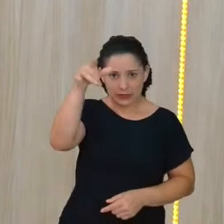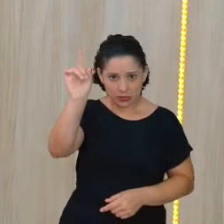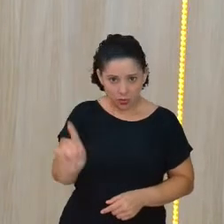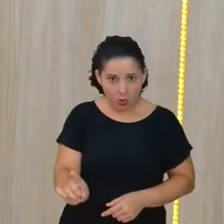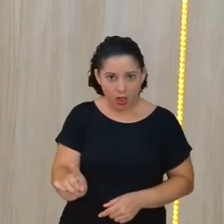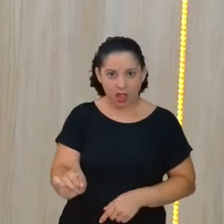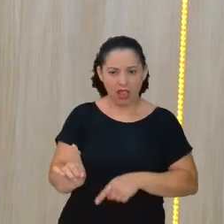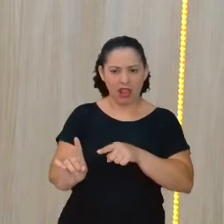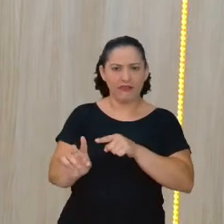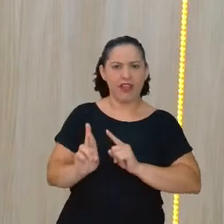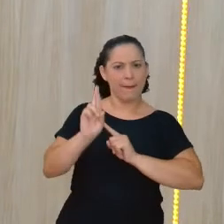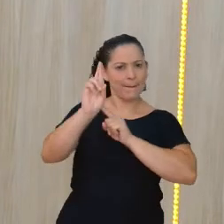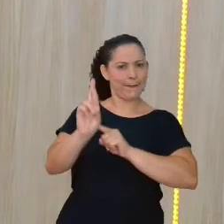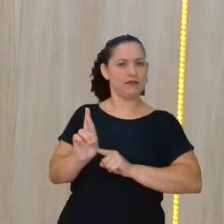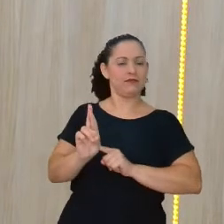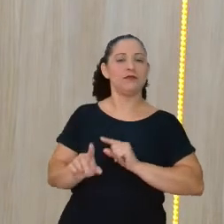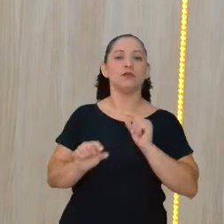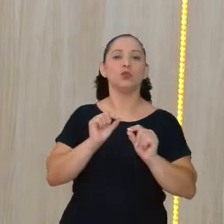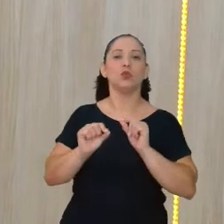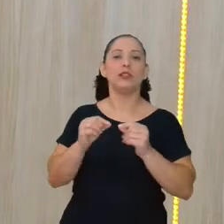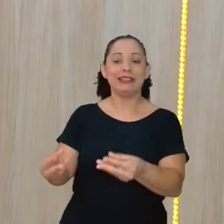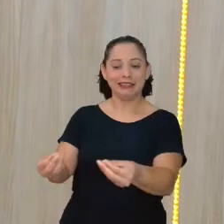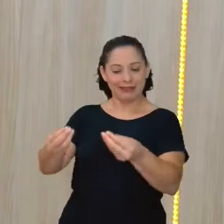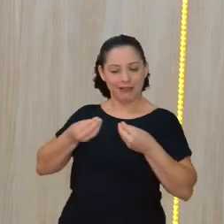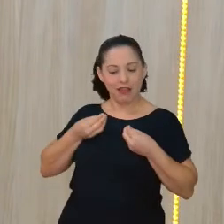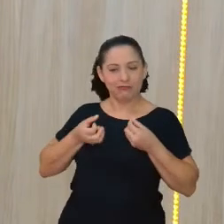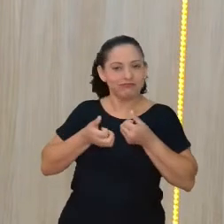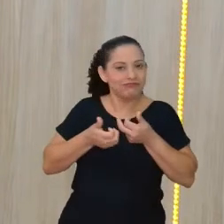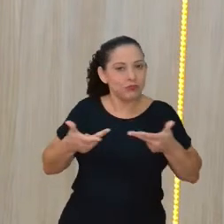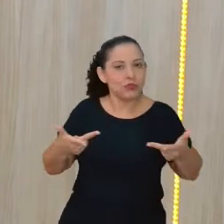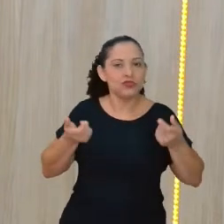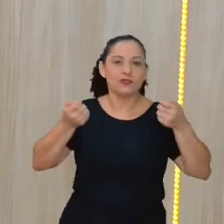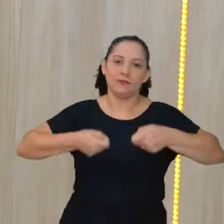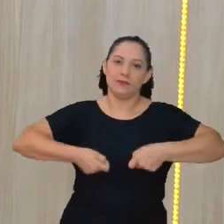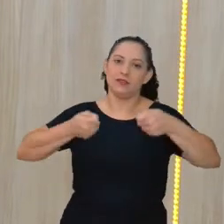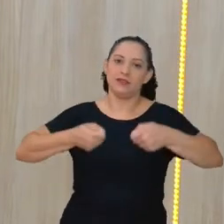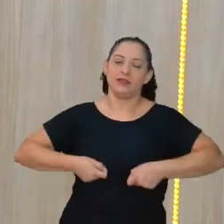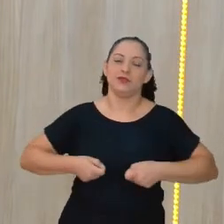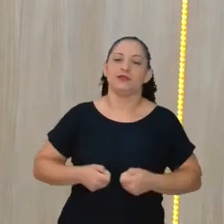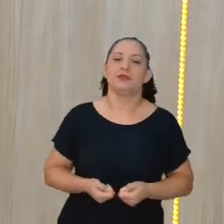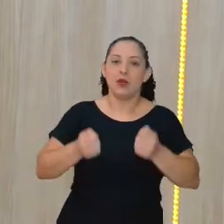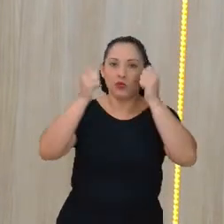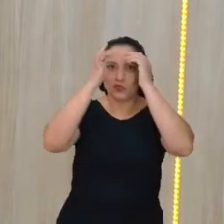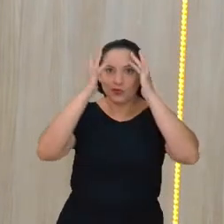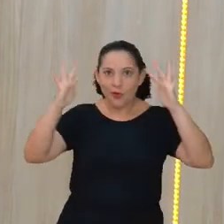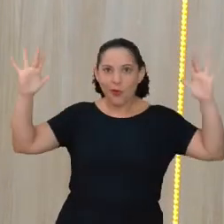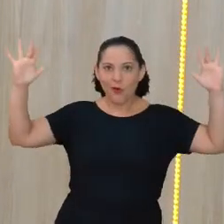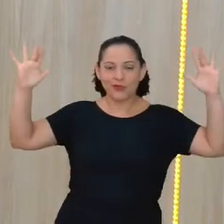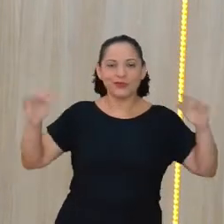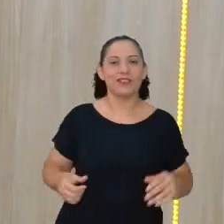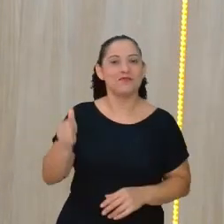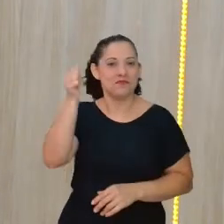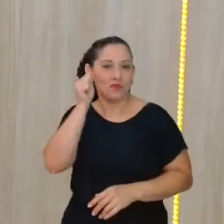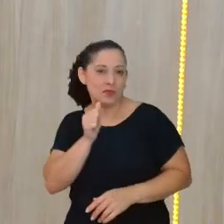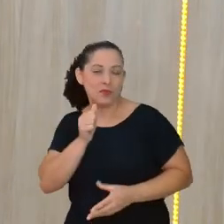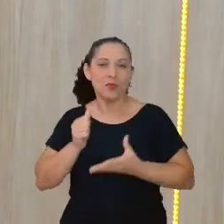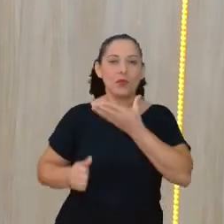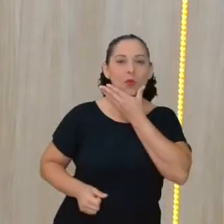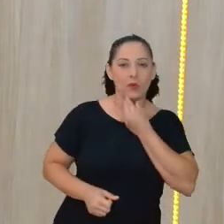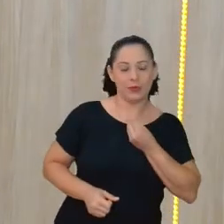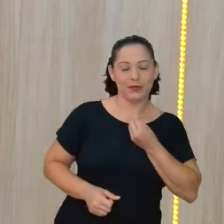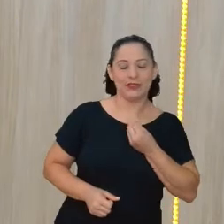você, cidadão, tudo que você precisa. Então, tá aí os sonhos de Dona Cícera Josemir, que